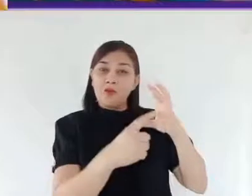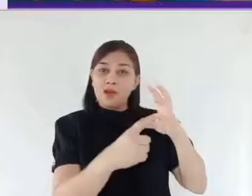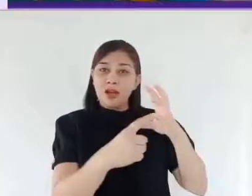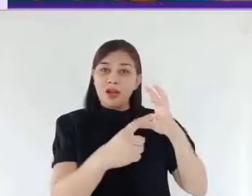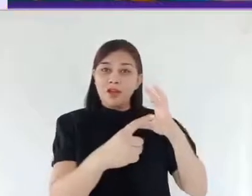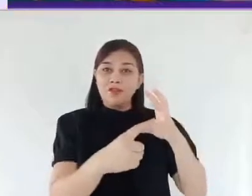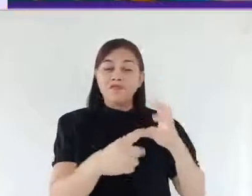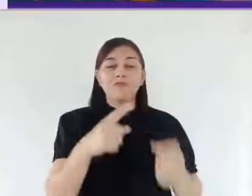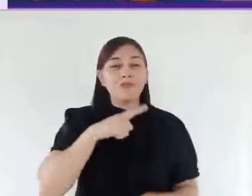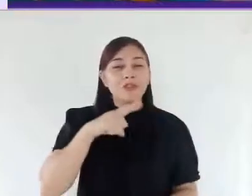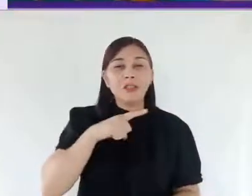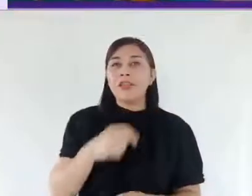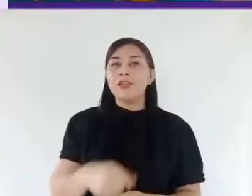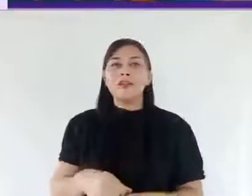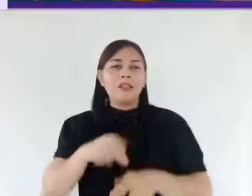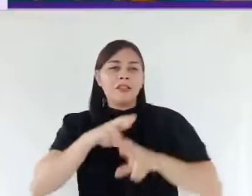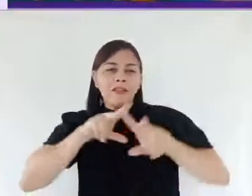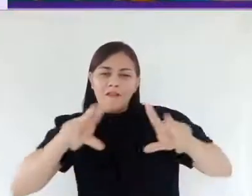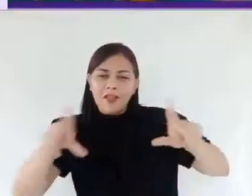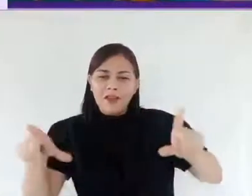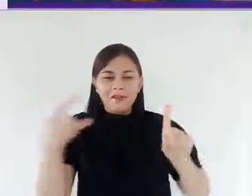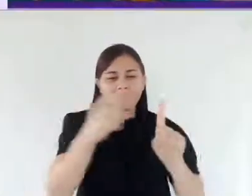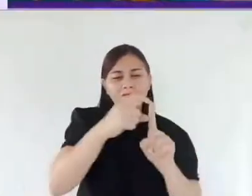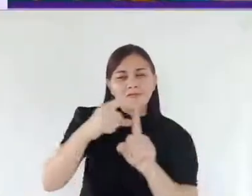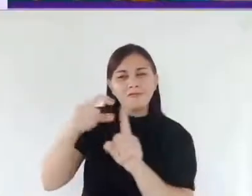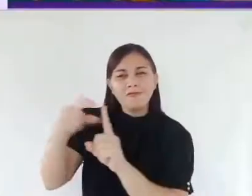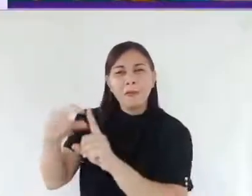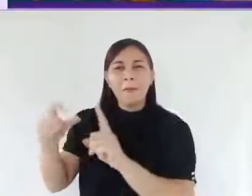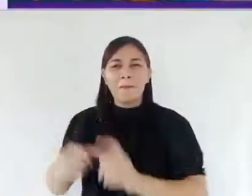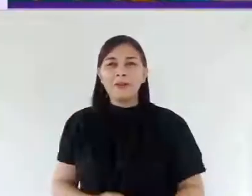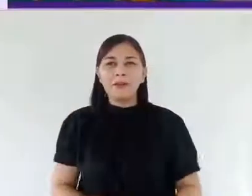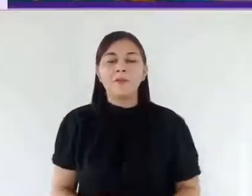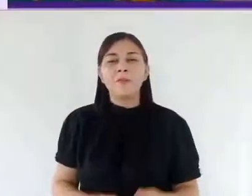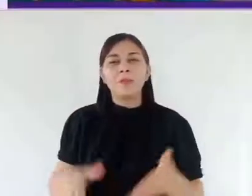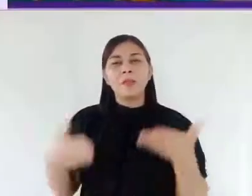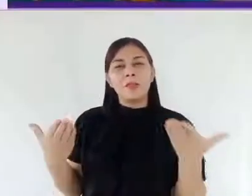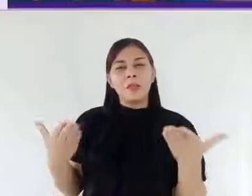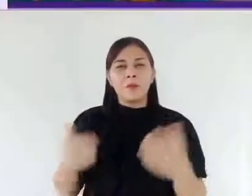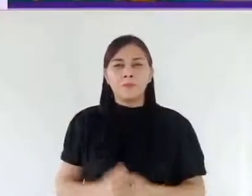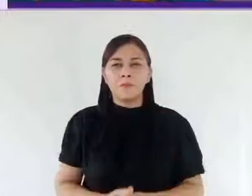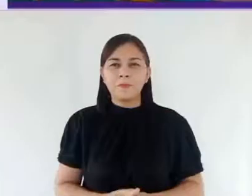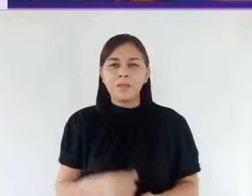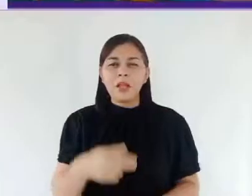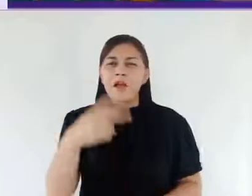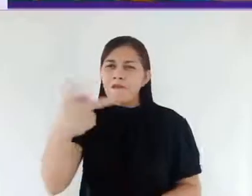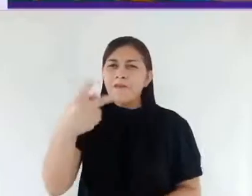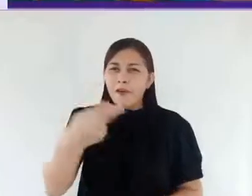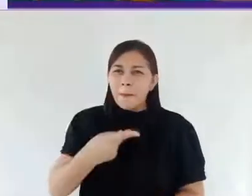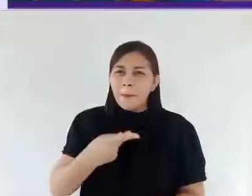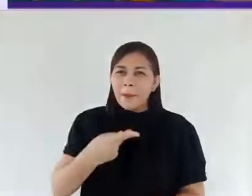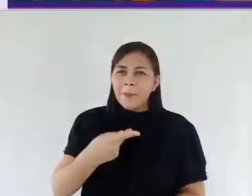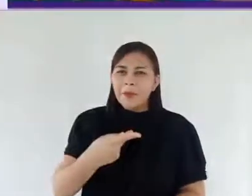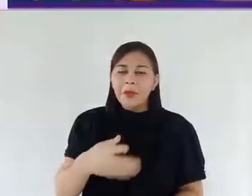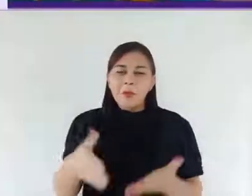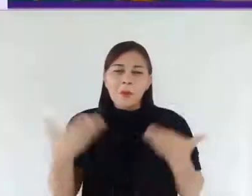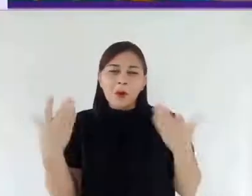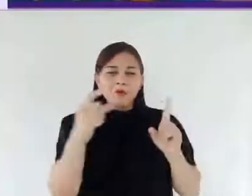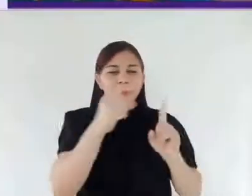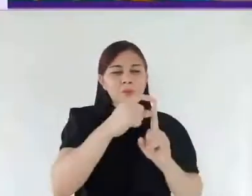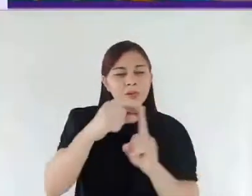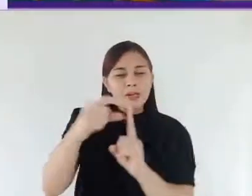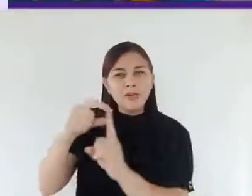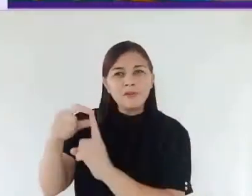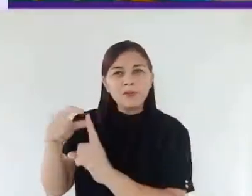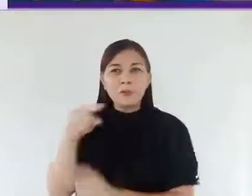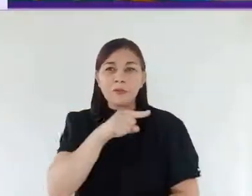todo canto? Pois é. Então, fala pra mim aí, qual dessas palavrinhas